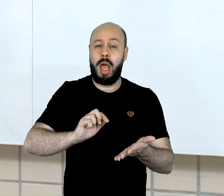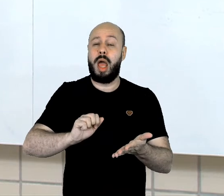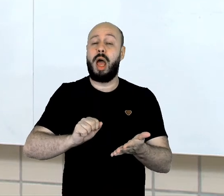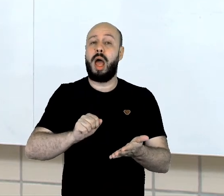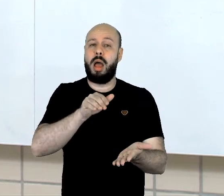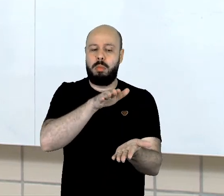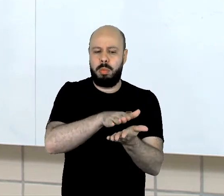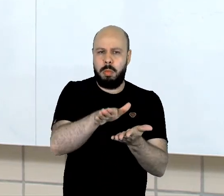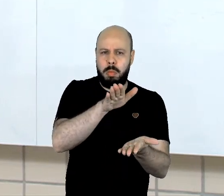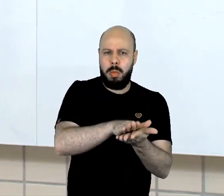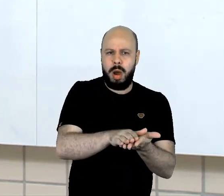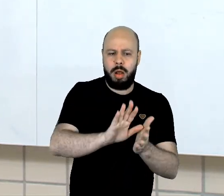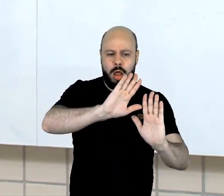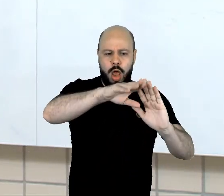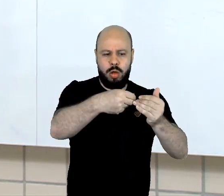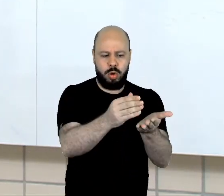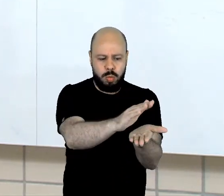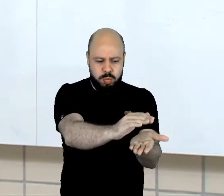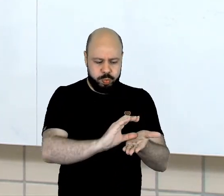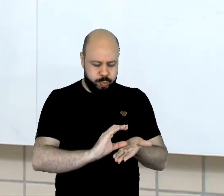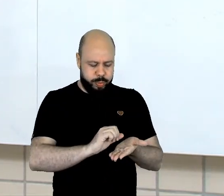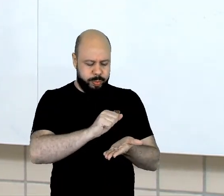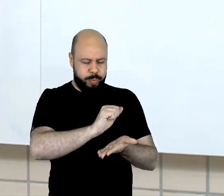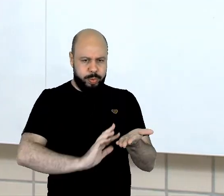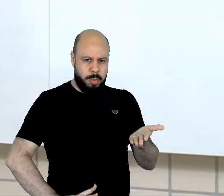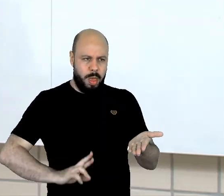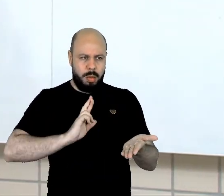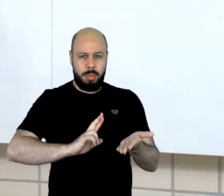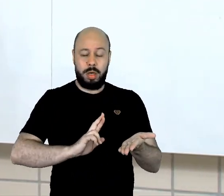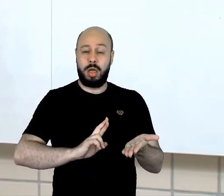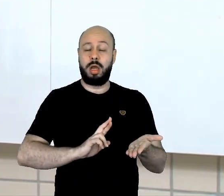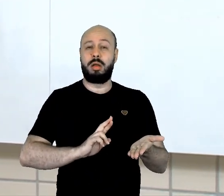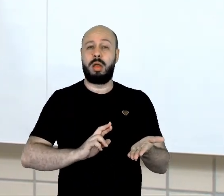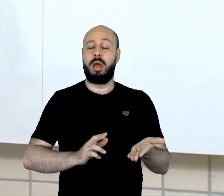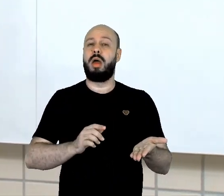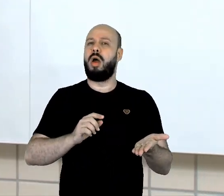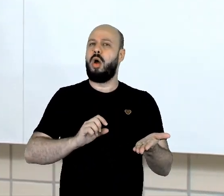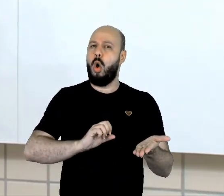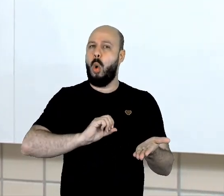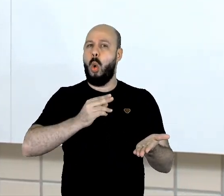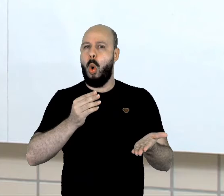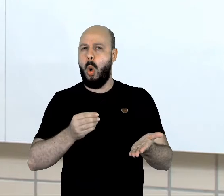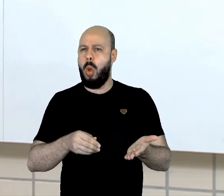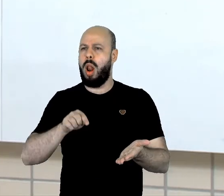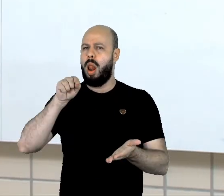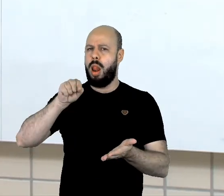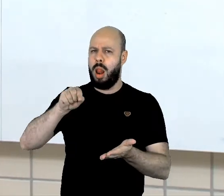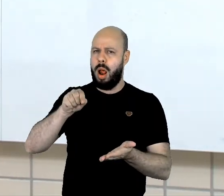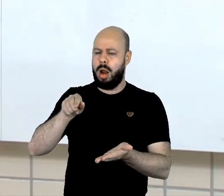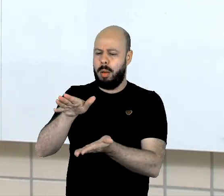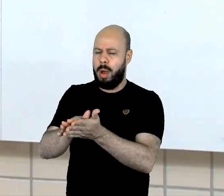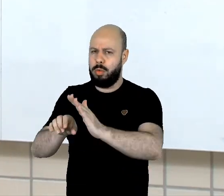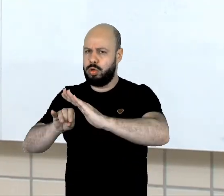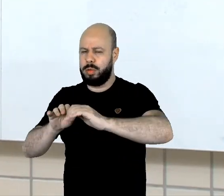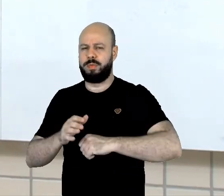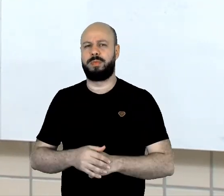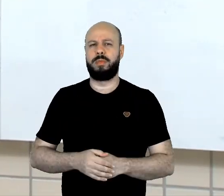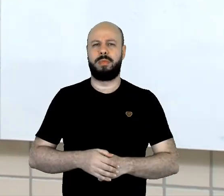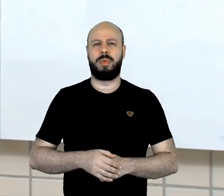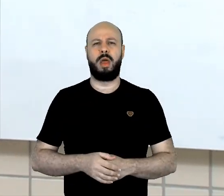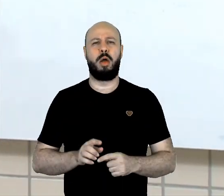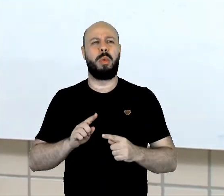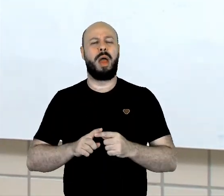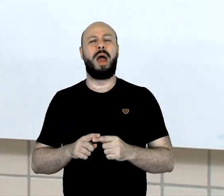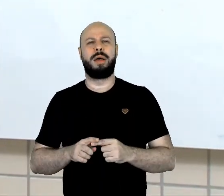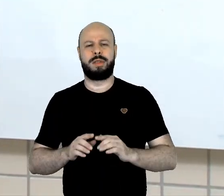na escola, né? Que o seu responsável busca na escola. É muito importante isso, porque quando você vem para a escola,